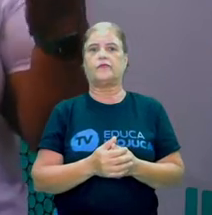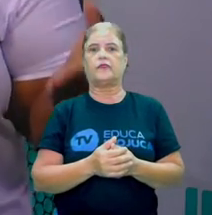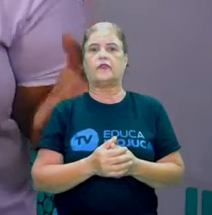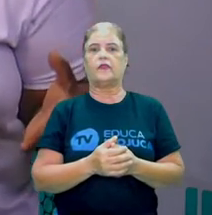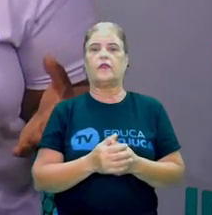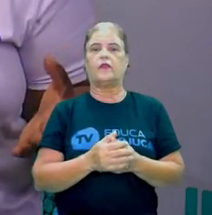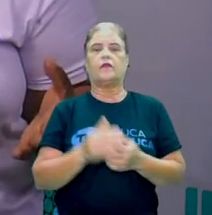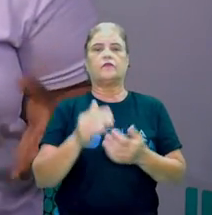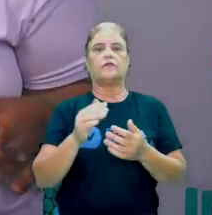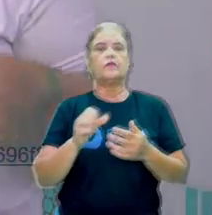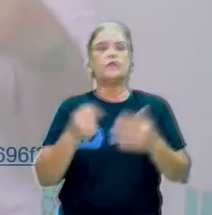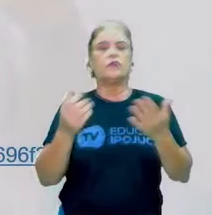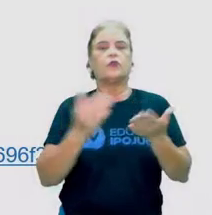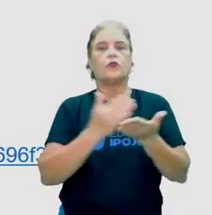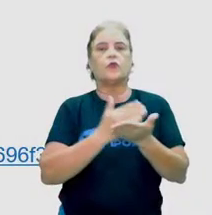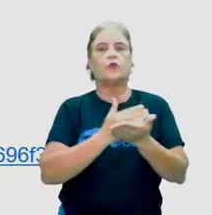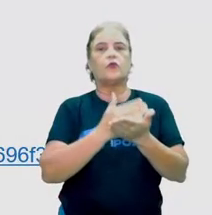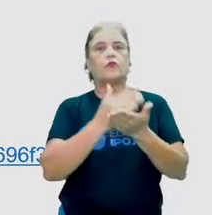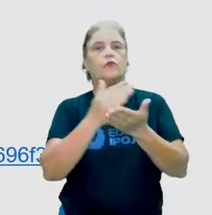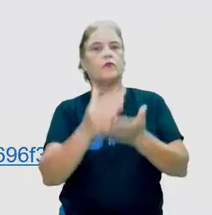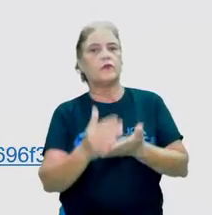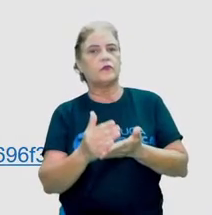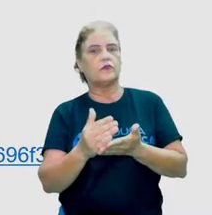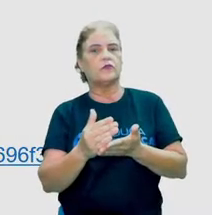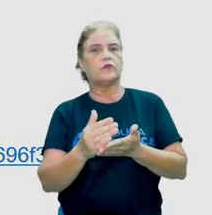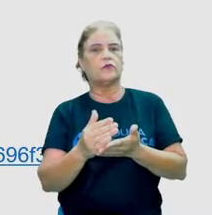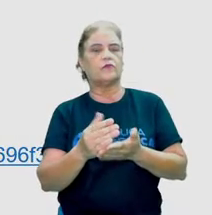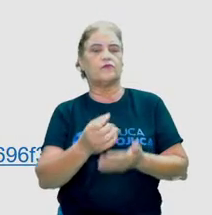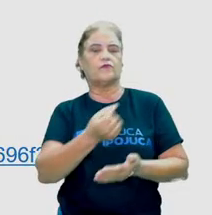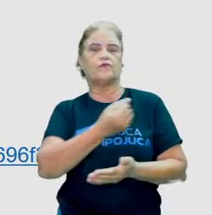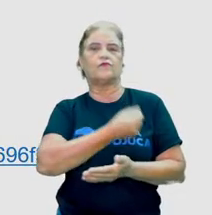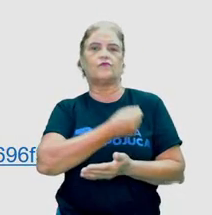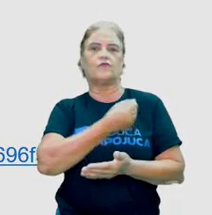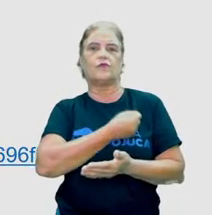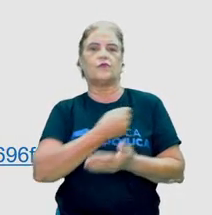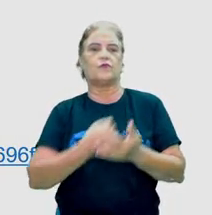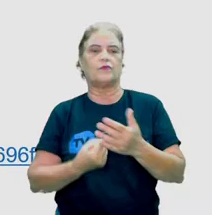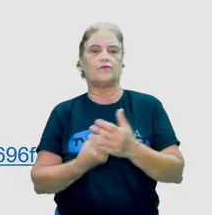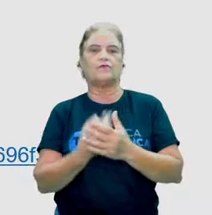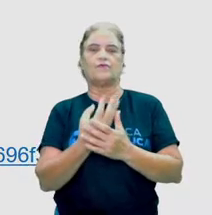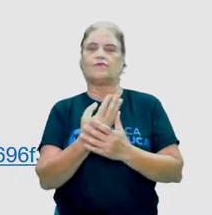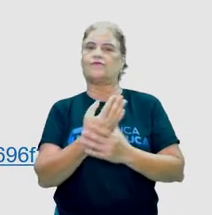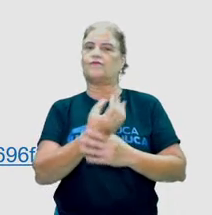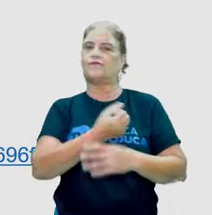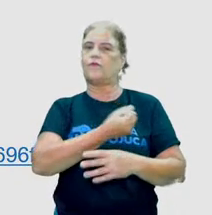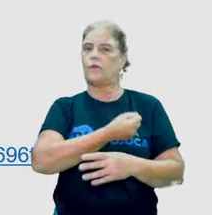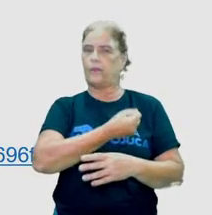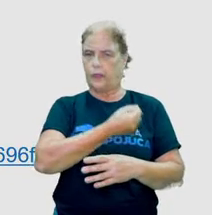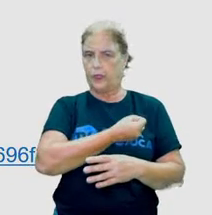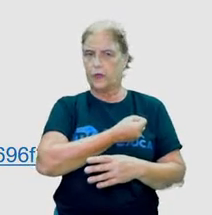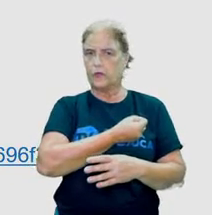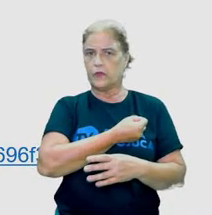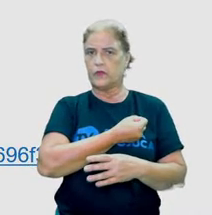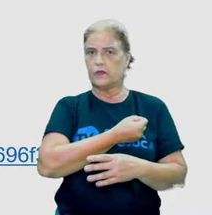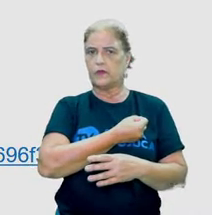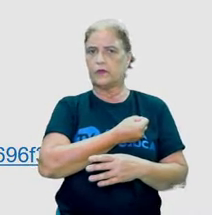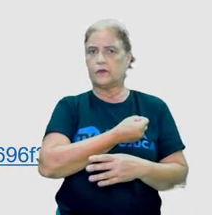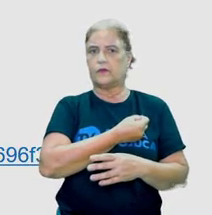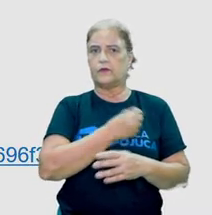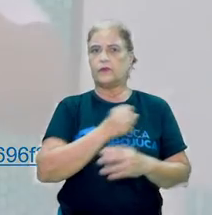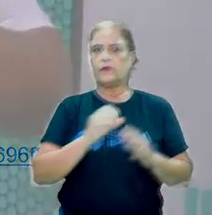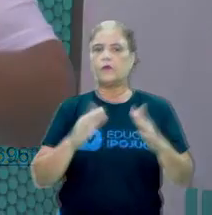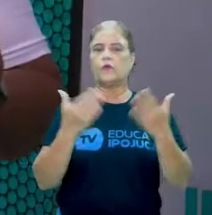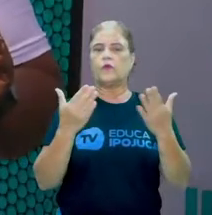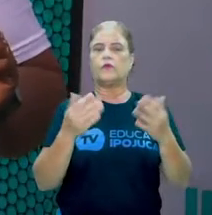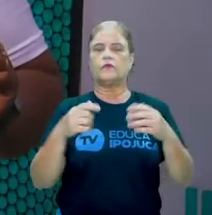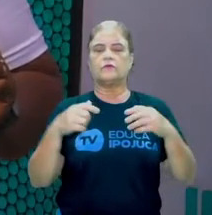foi a partir de aí que surgiram os números. Os números surgiram a partir do momento em que